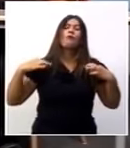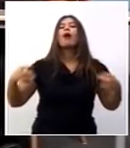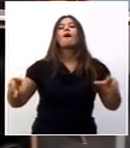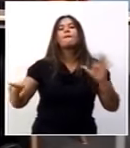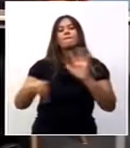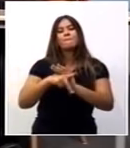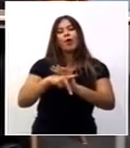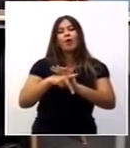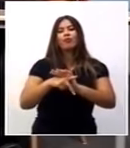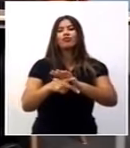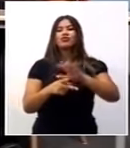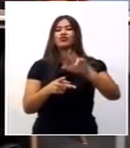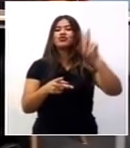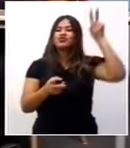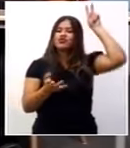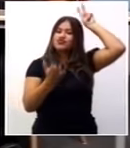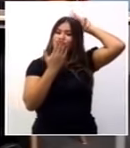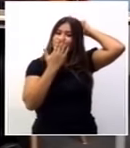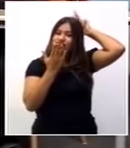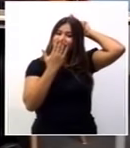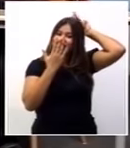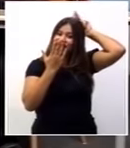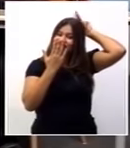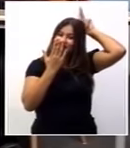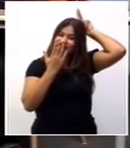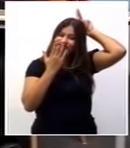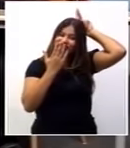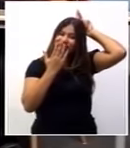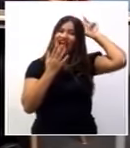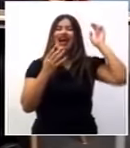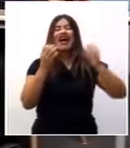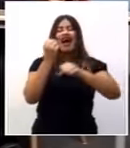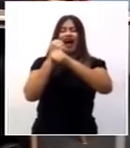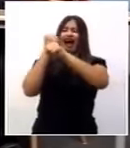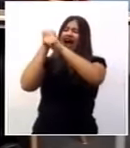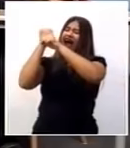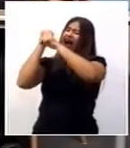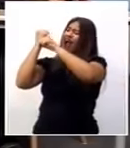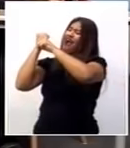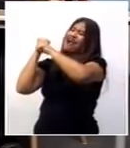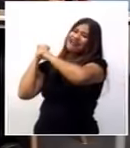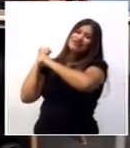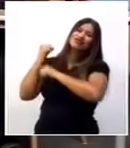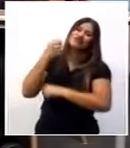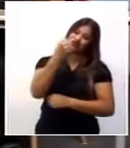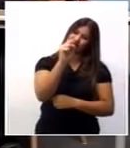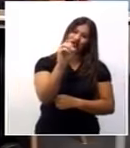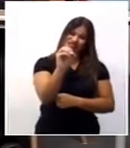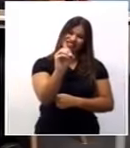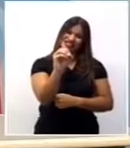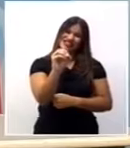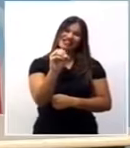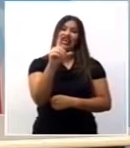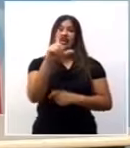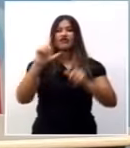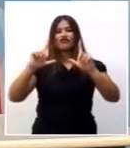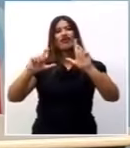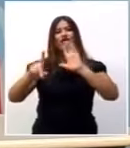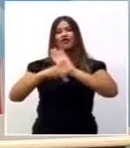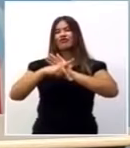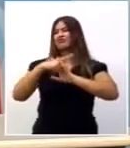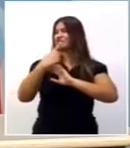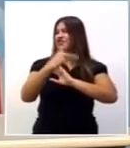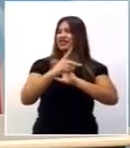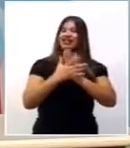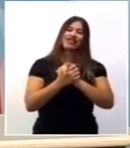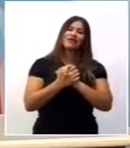anos 80. Nos anos 80. Então, nos anos 80. Obrigada por lembrar, professora. Nos anos 80. Ela tirou aquela foto. Aí,